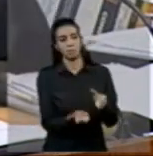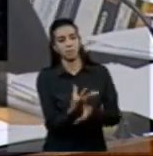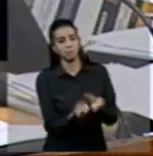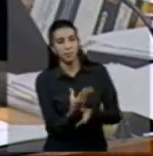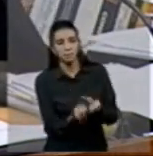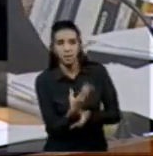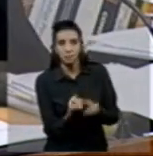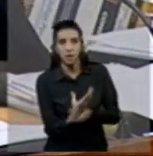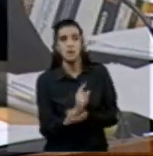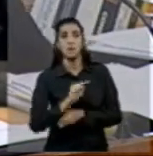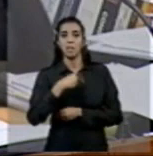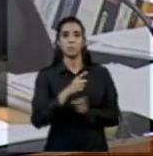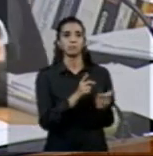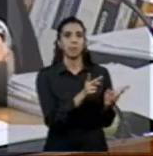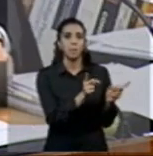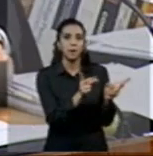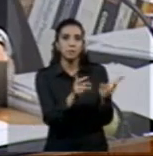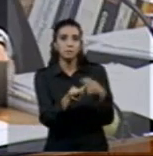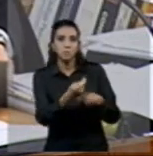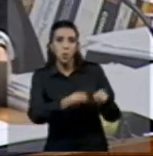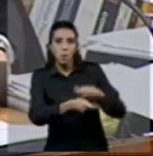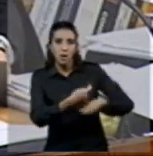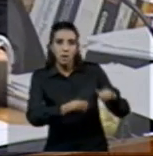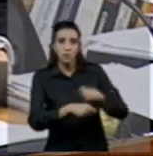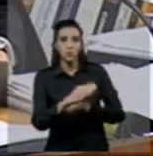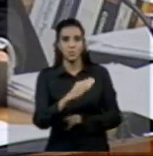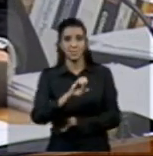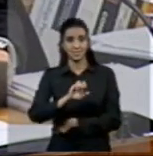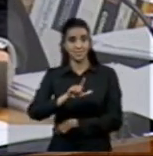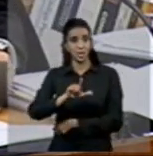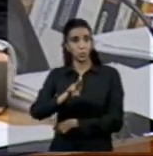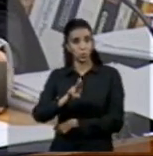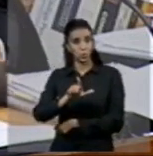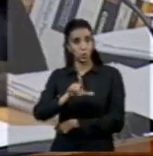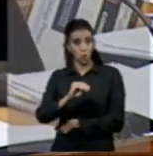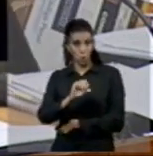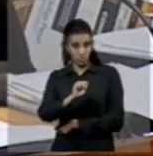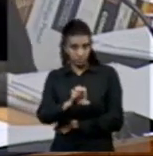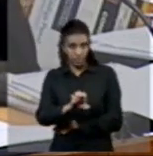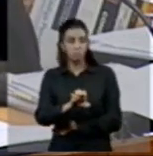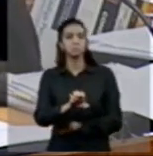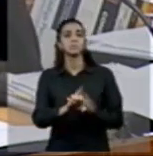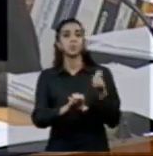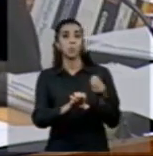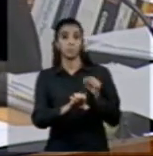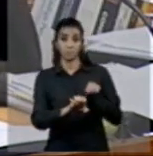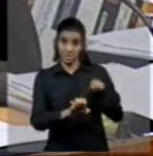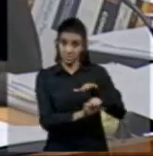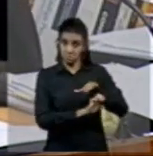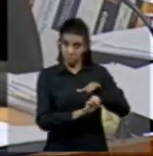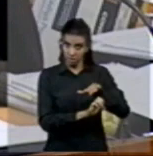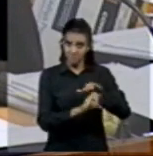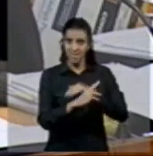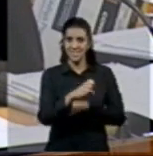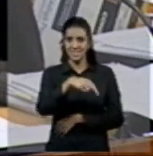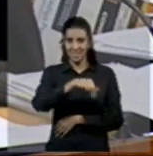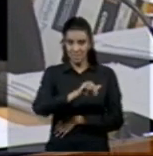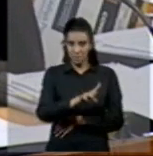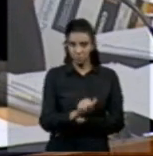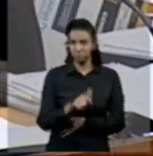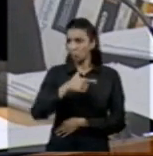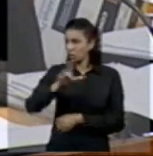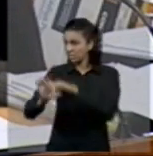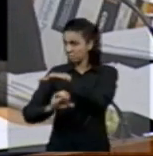e comercialização de celulose, a Cenibra, como qualquer outra